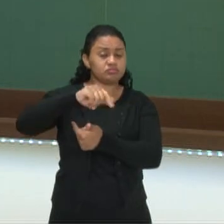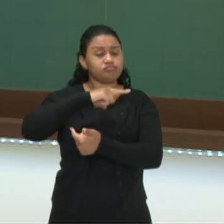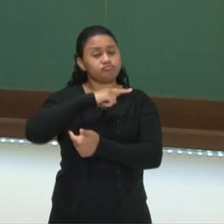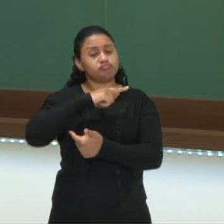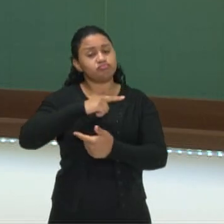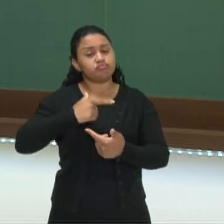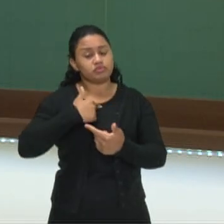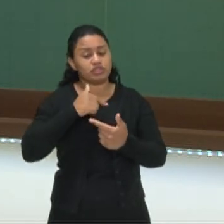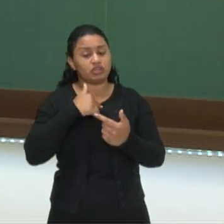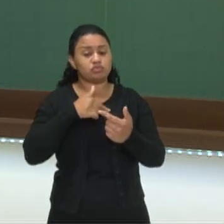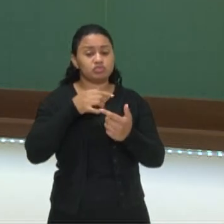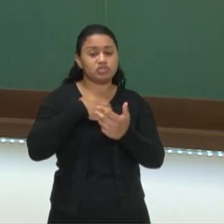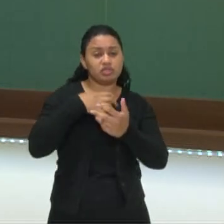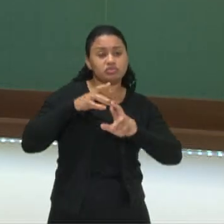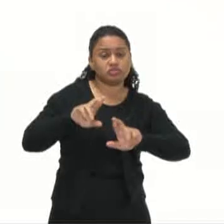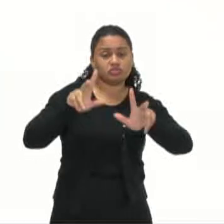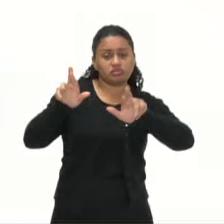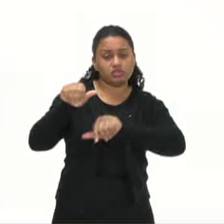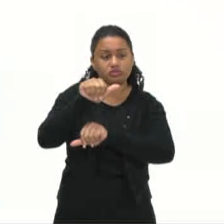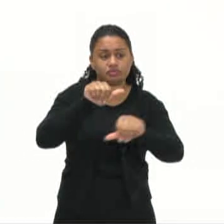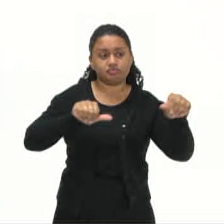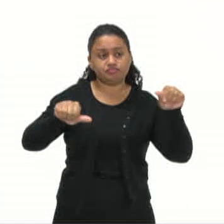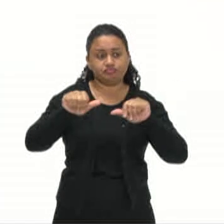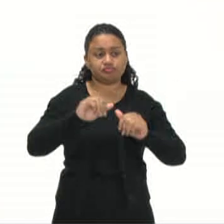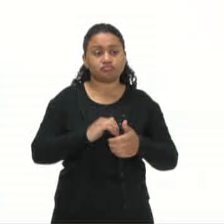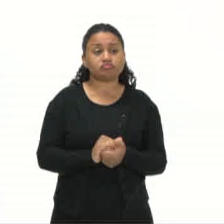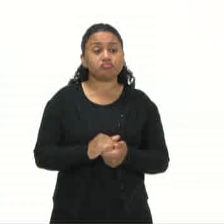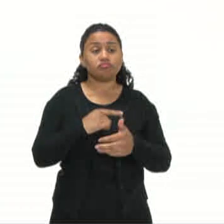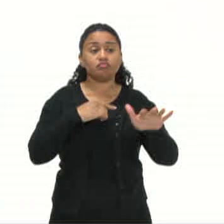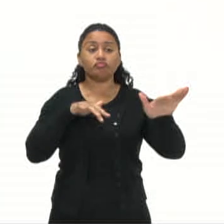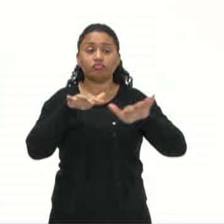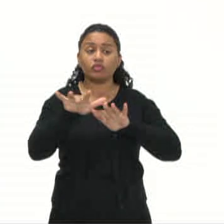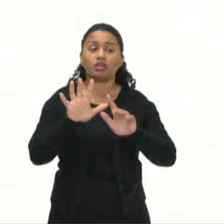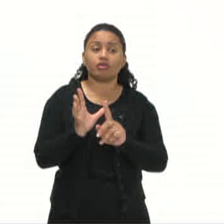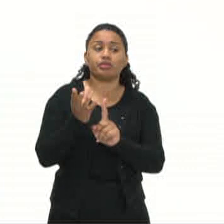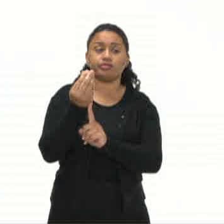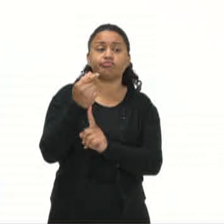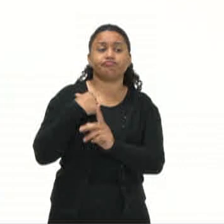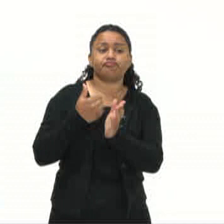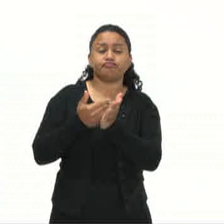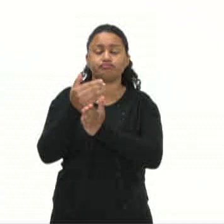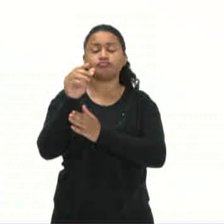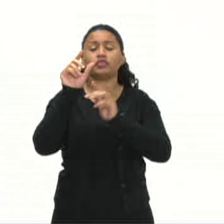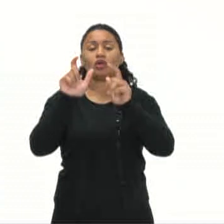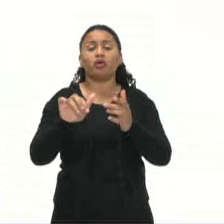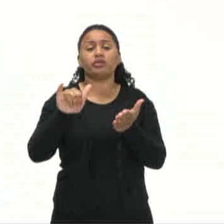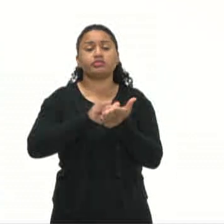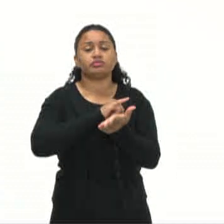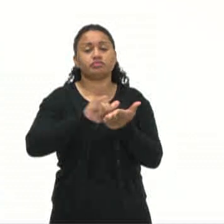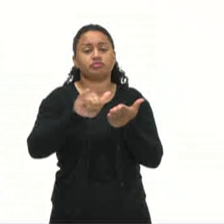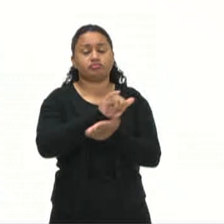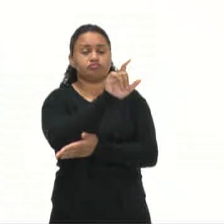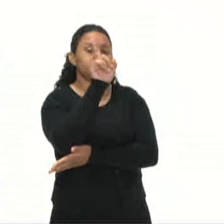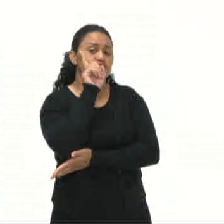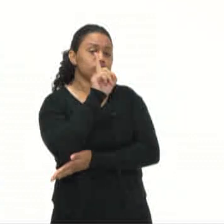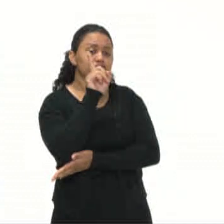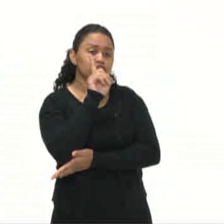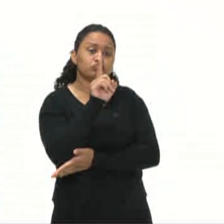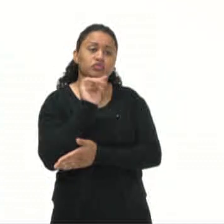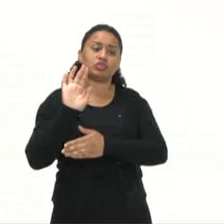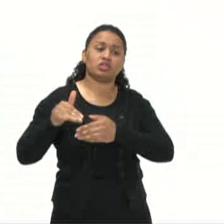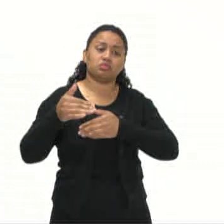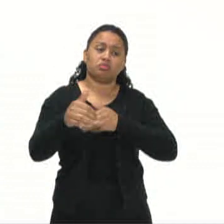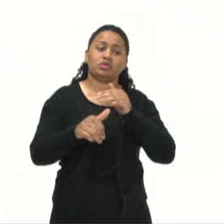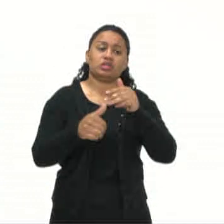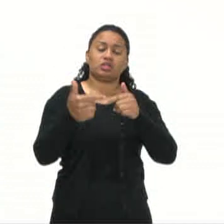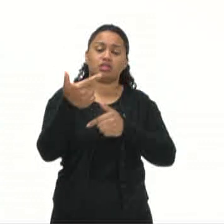que está começando agora. E nós temos que o movimento artístico tem seu início lá em Nova York, Estados Unidos, logo após o período da